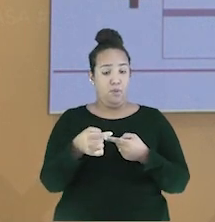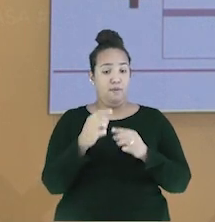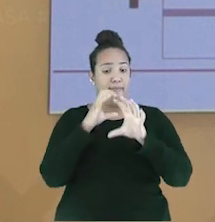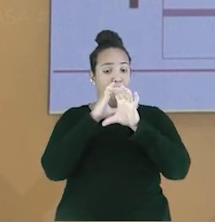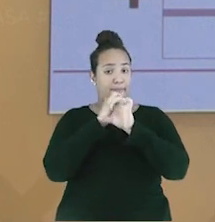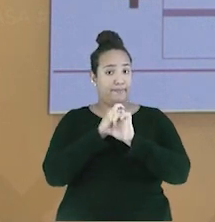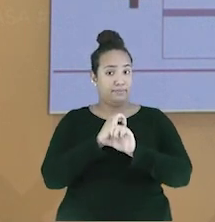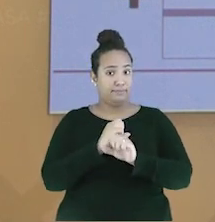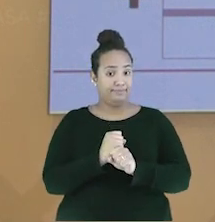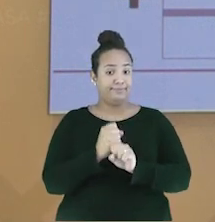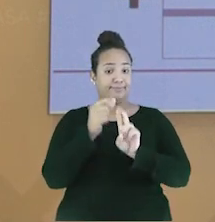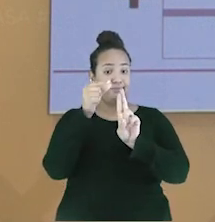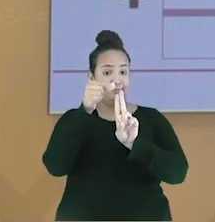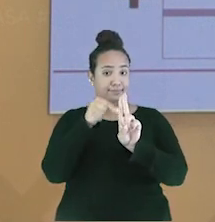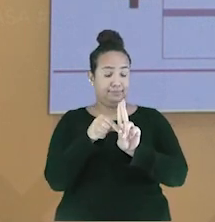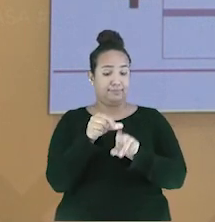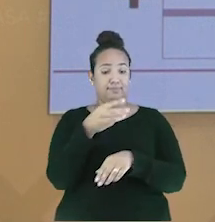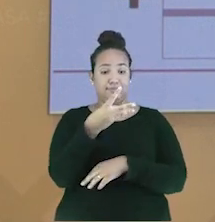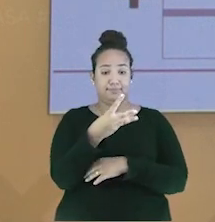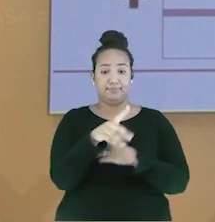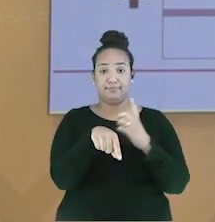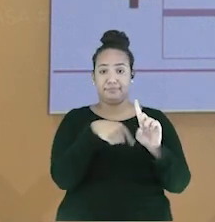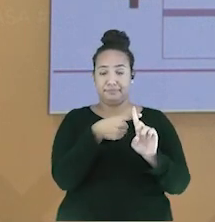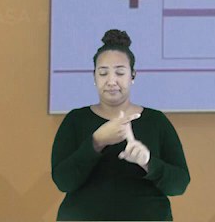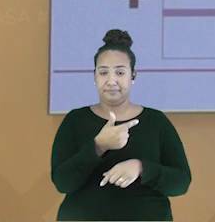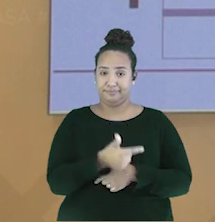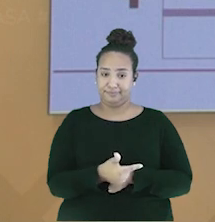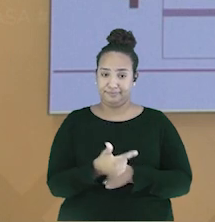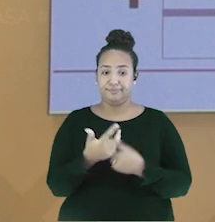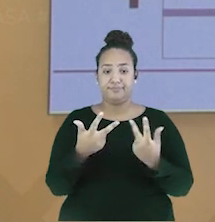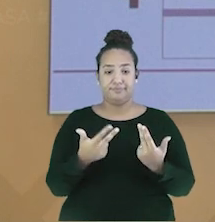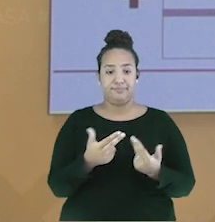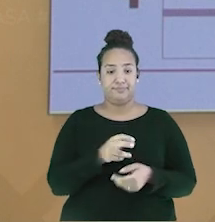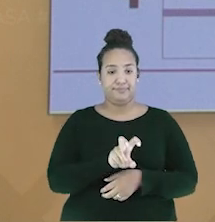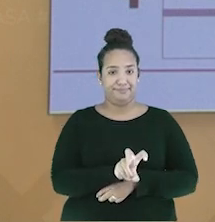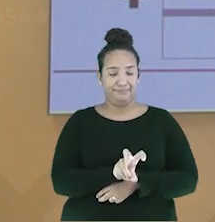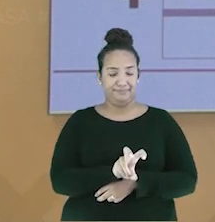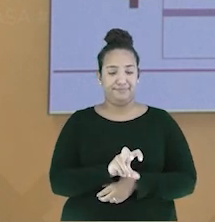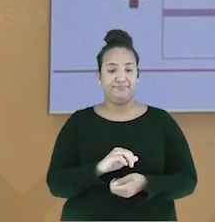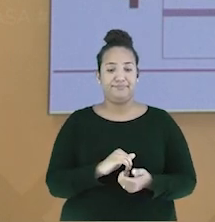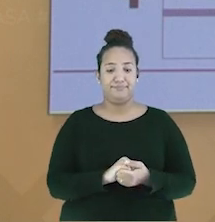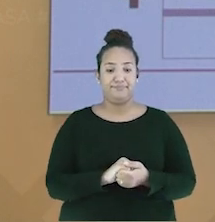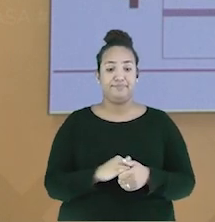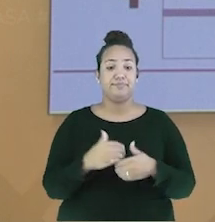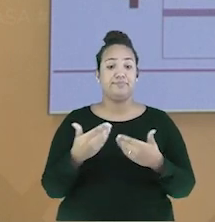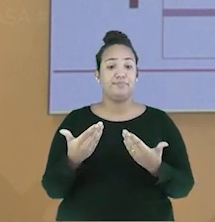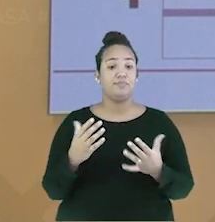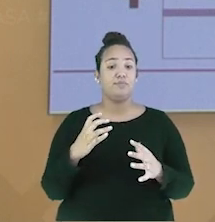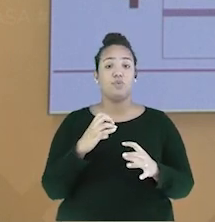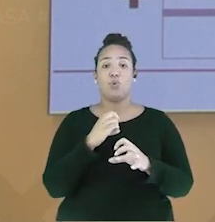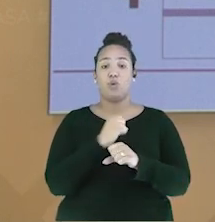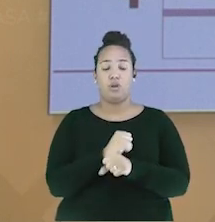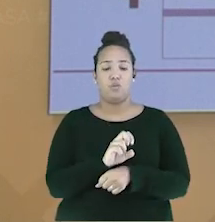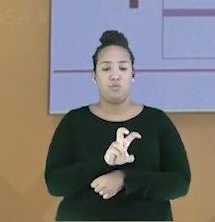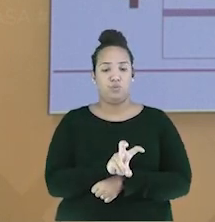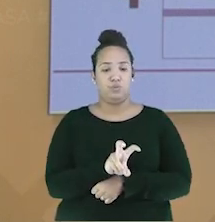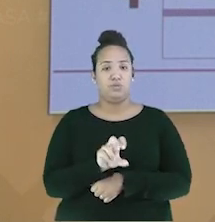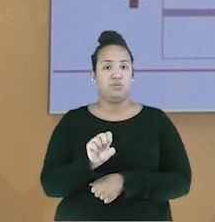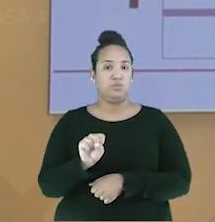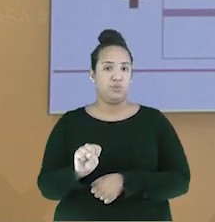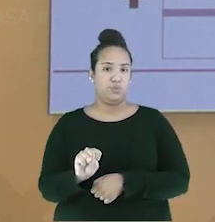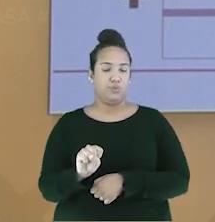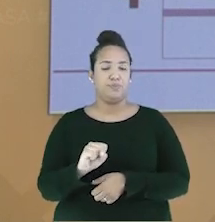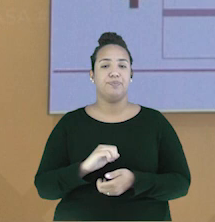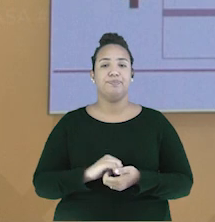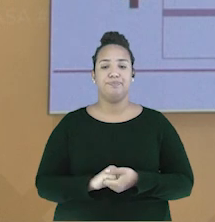nas dezenas. 3 mais 2 é igual a 5. E como resultado temos